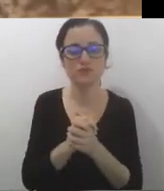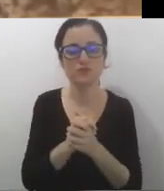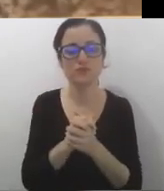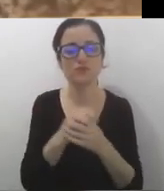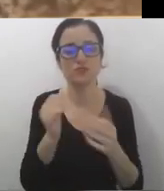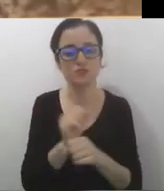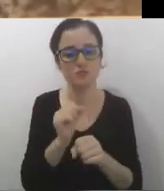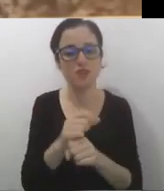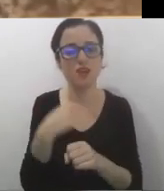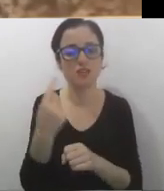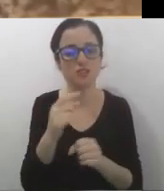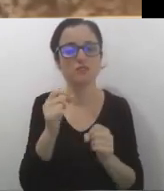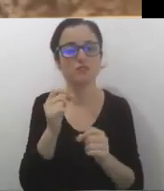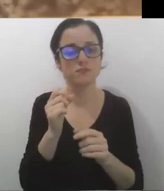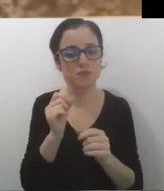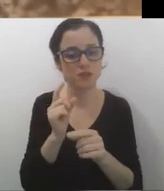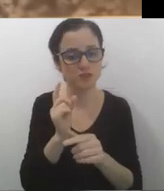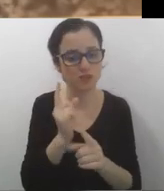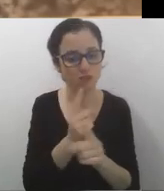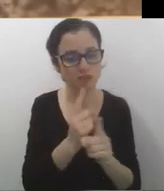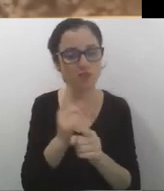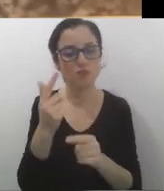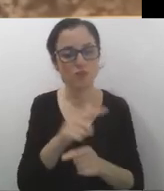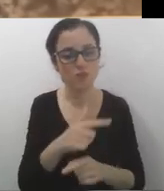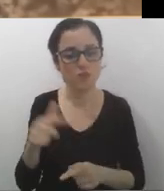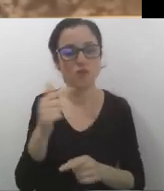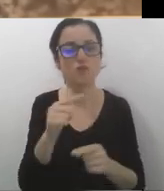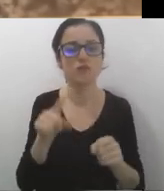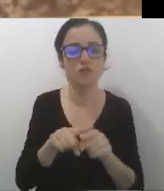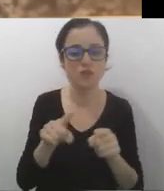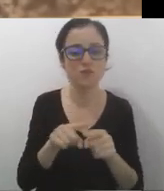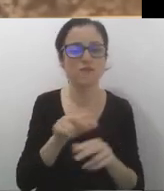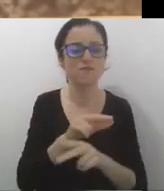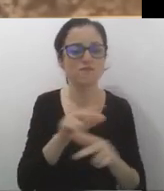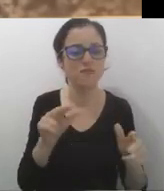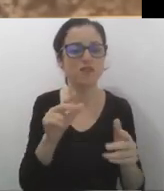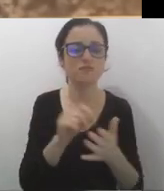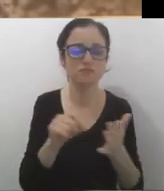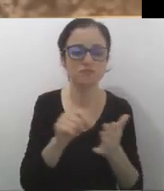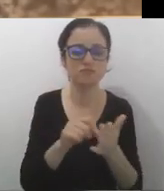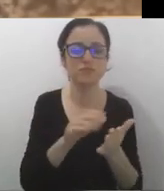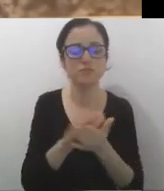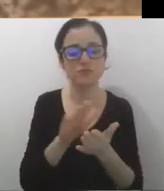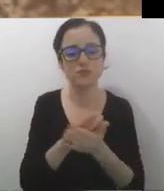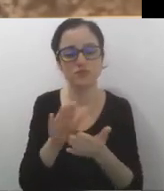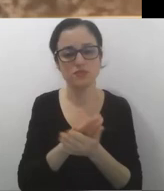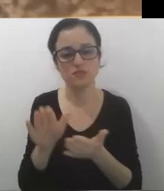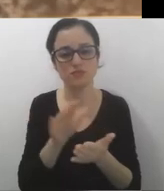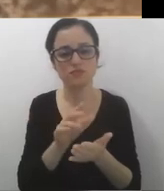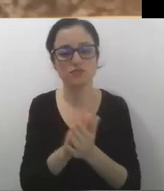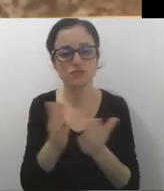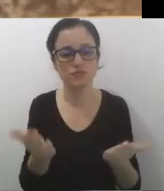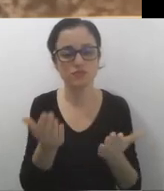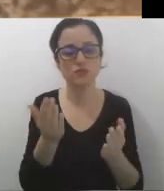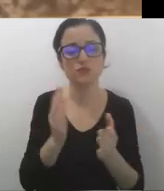autores que fazem parte da publicação. Não sei se alguém mais quer... Eto, se você quiser falar